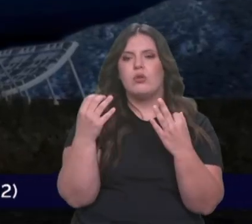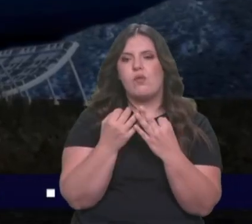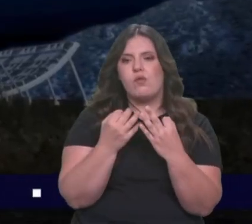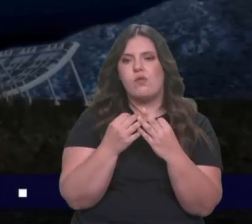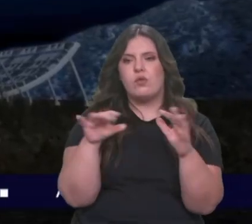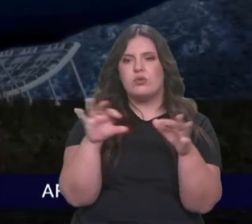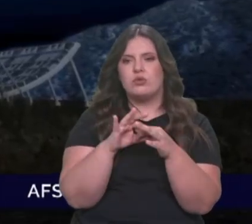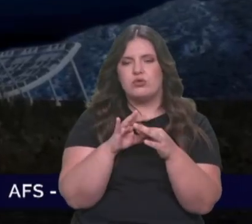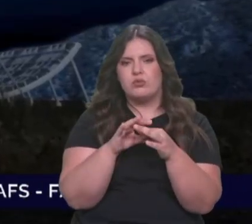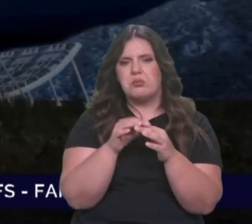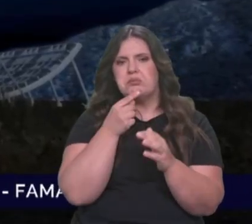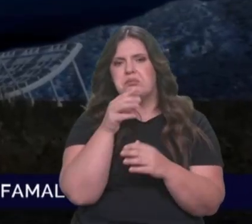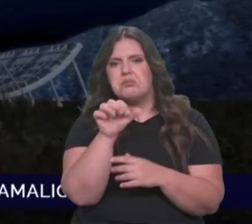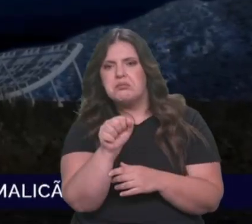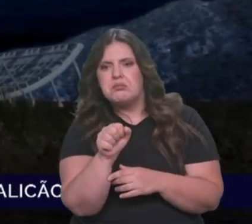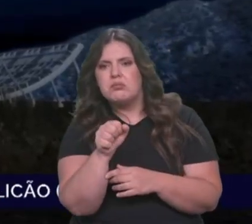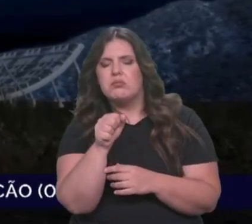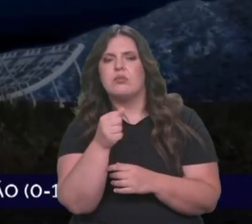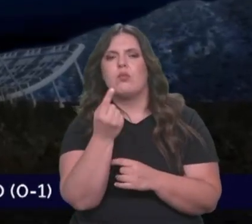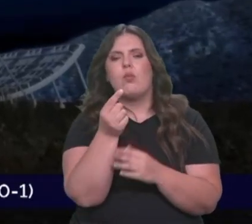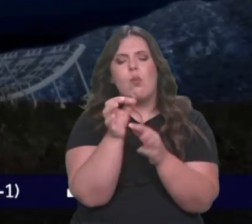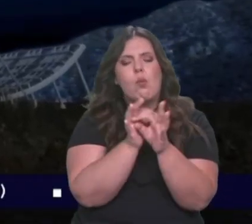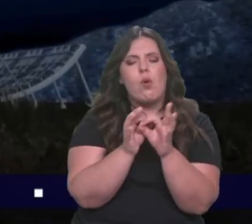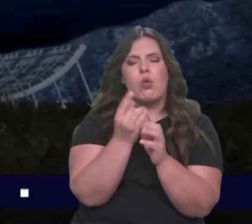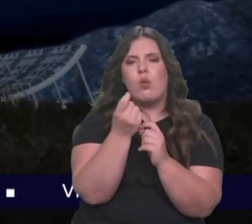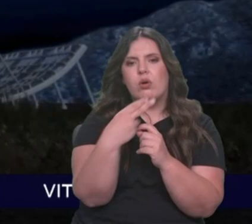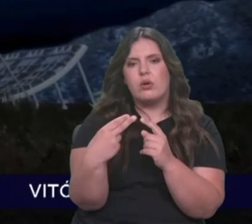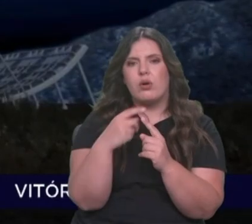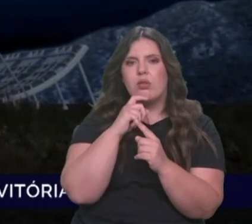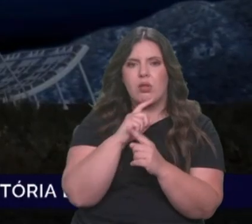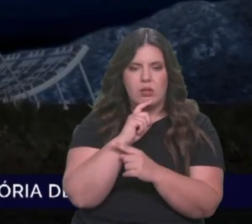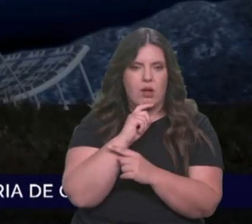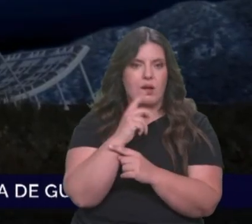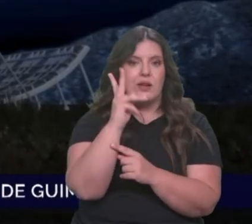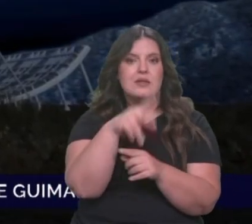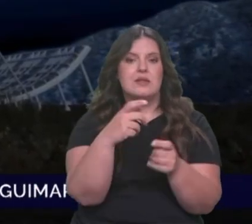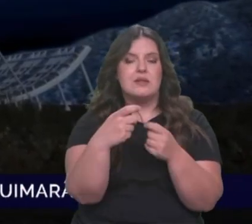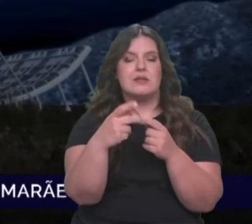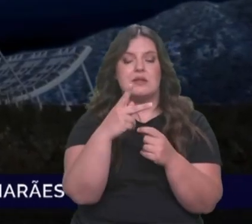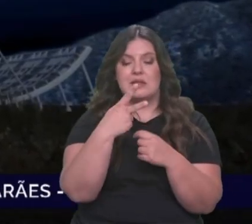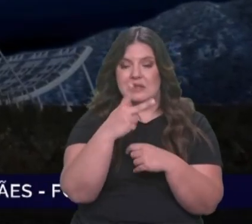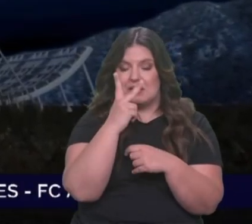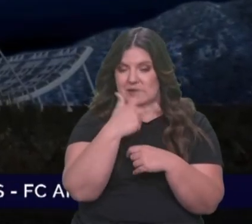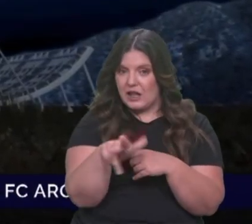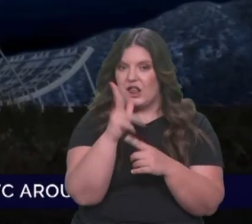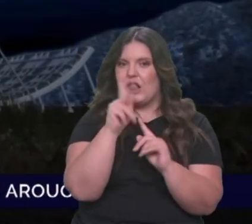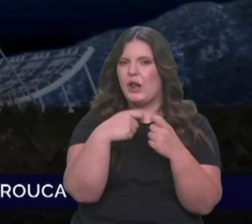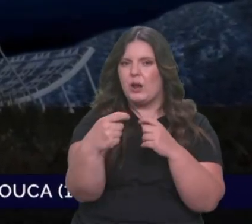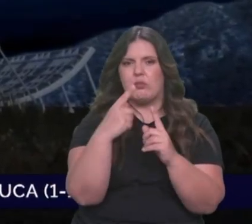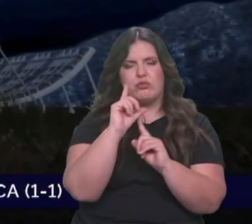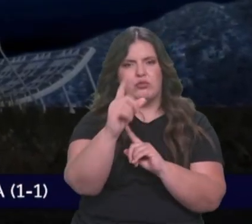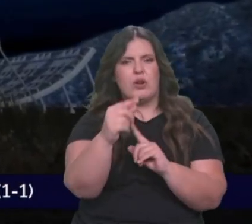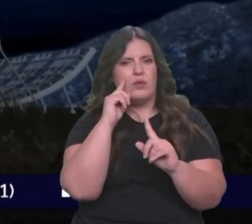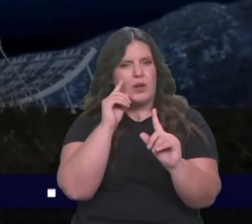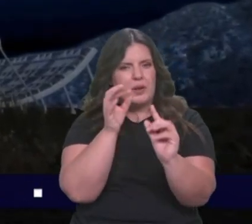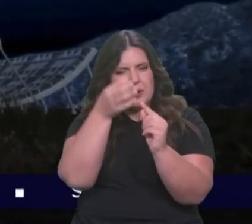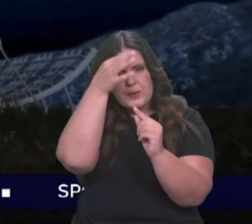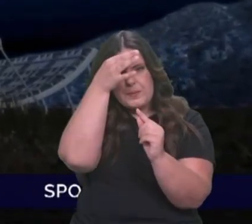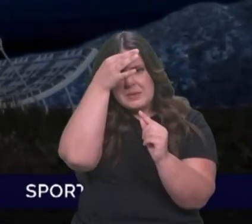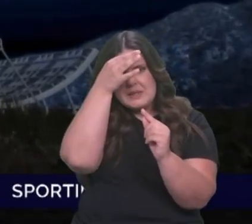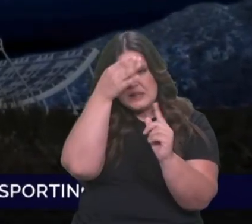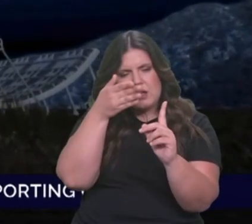correspondem a identificar uma moeda de €1 a cerca de 100 km de distância. Portanto, vê só o grau